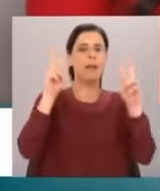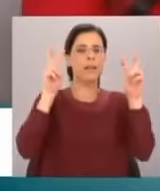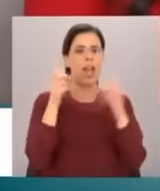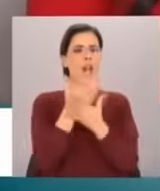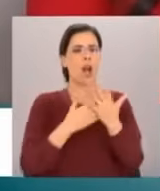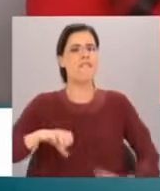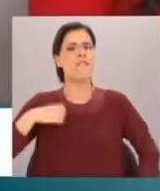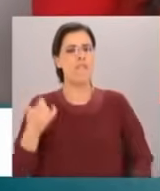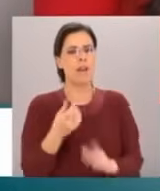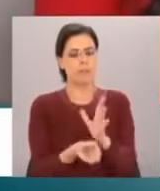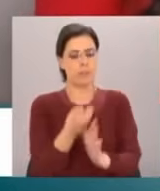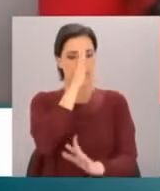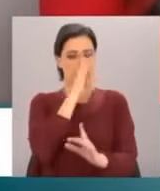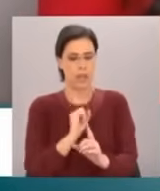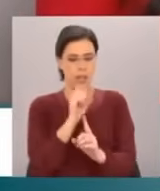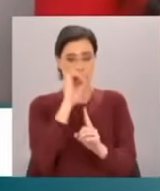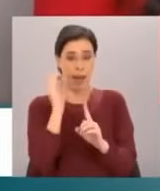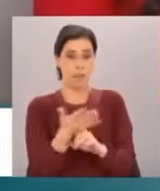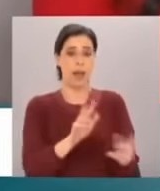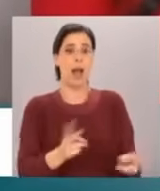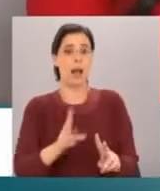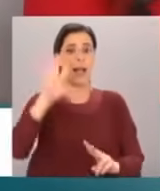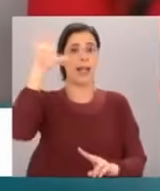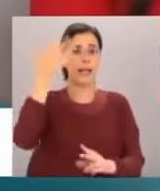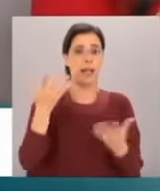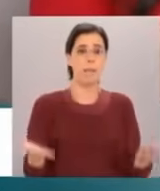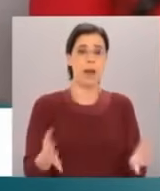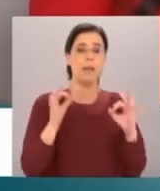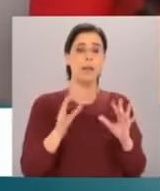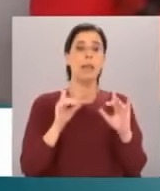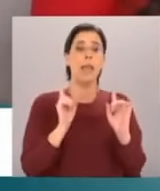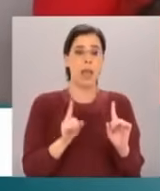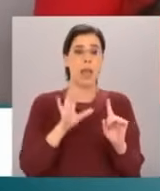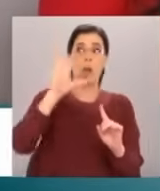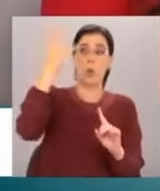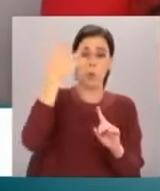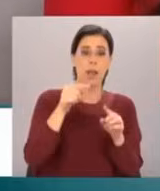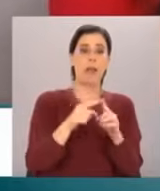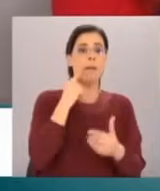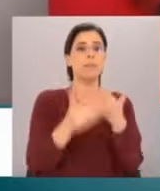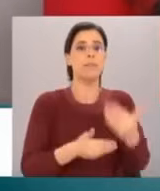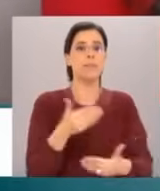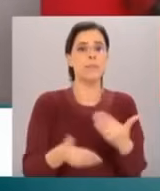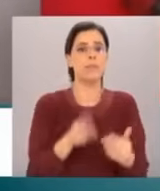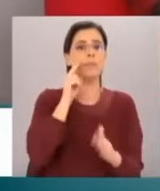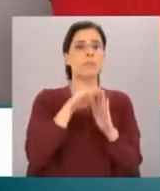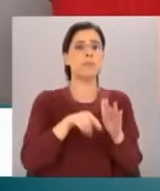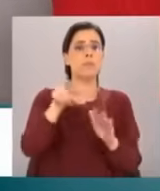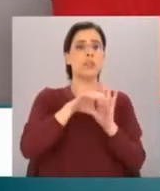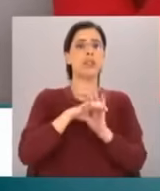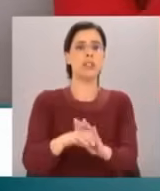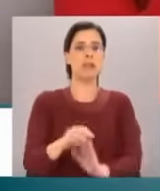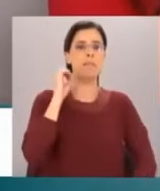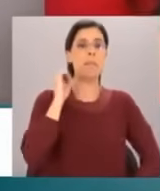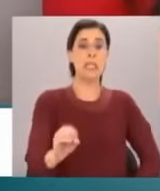propomos criar um ministério do ambiente e das alterações climáticas para que seja precisamente o clima a marcar o passo olhamos para o problema do